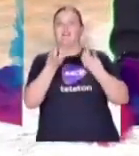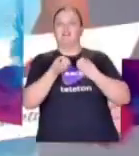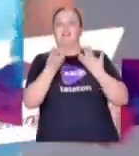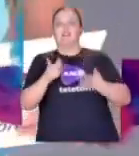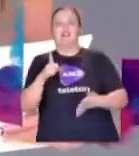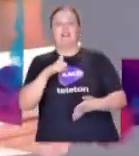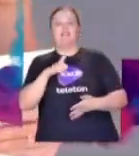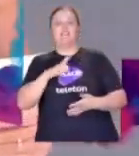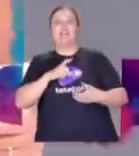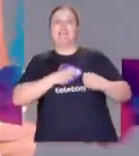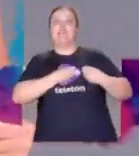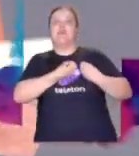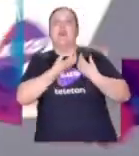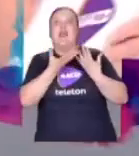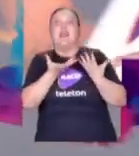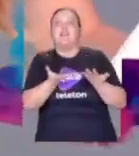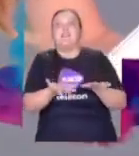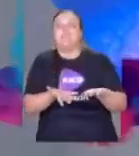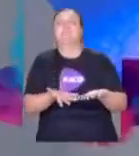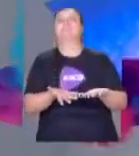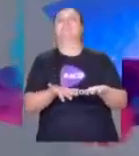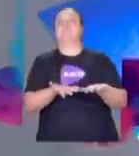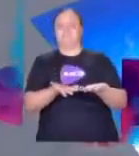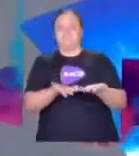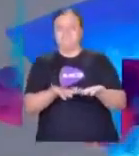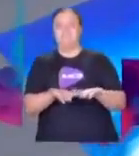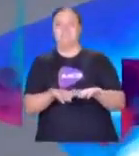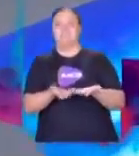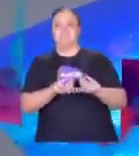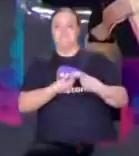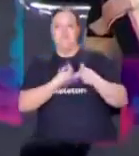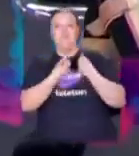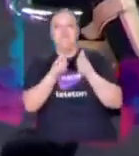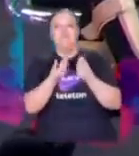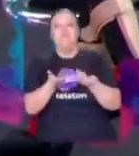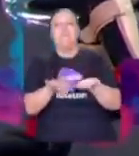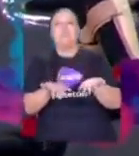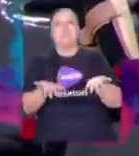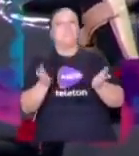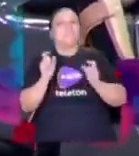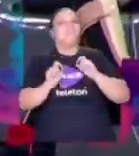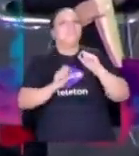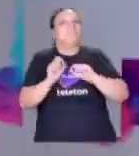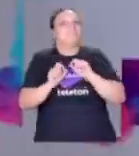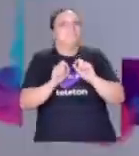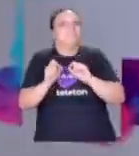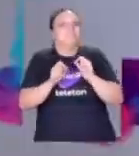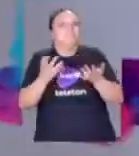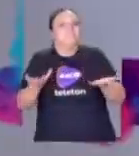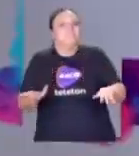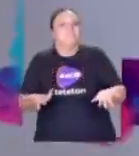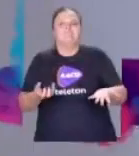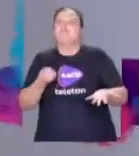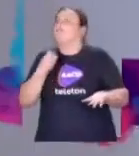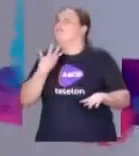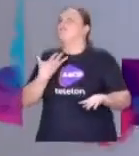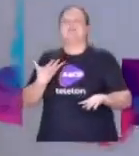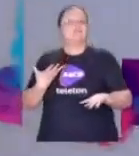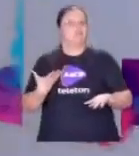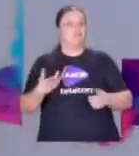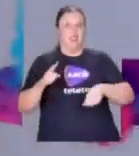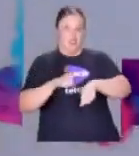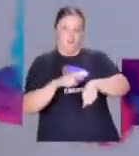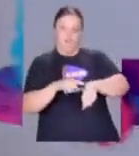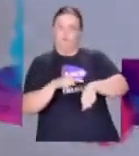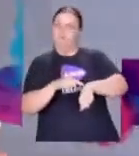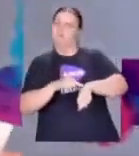Tem doação! Aê, que coisa boa! E a doação de deste momento,